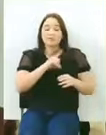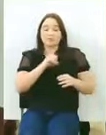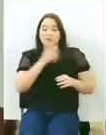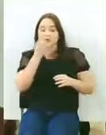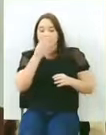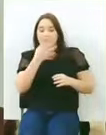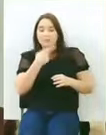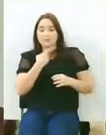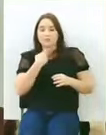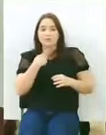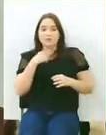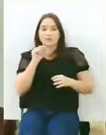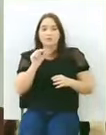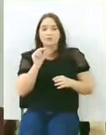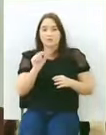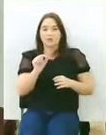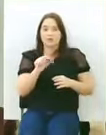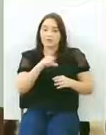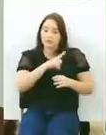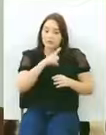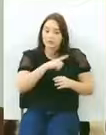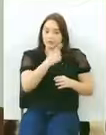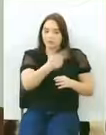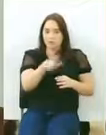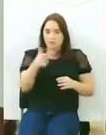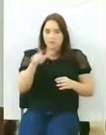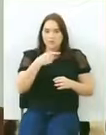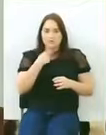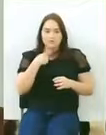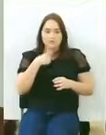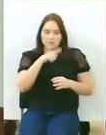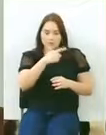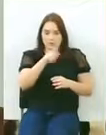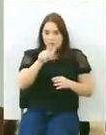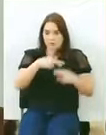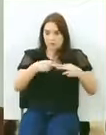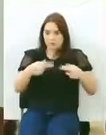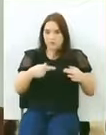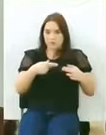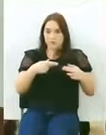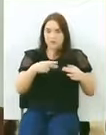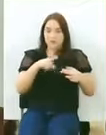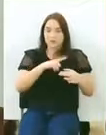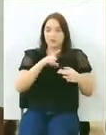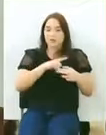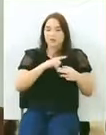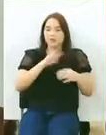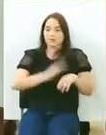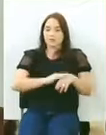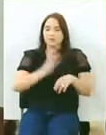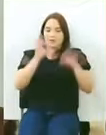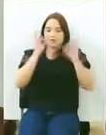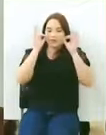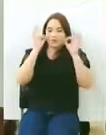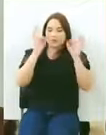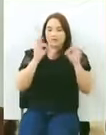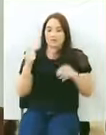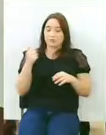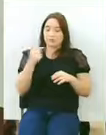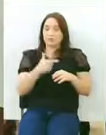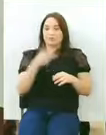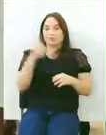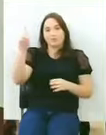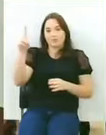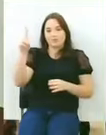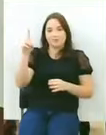propriedade. Ter boa vontade é não permitir que os interesses pessoais ganhem mais atenção do que os